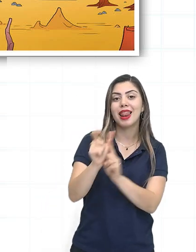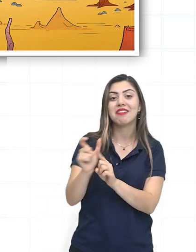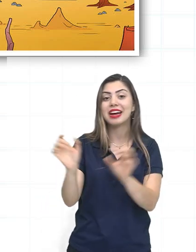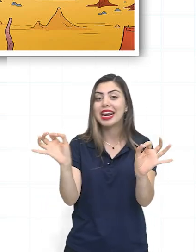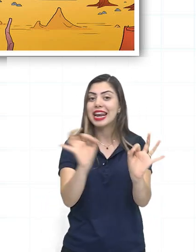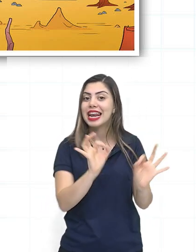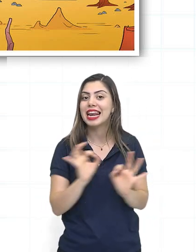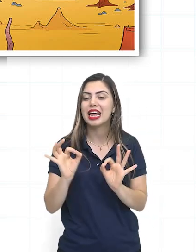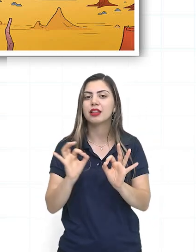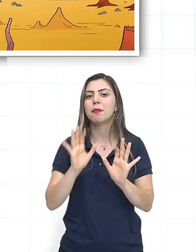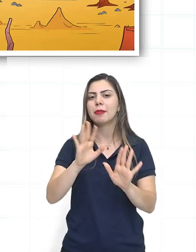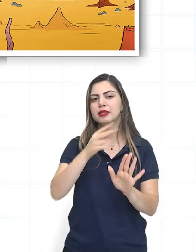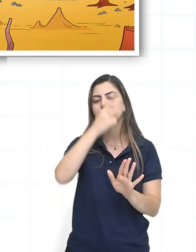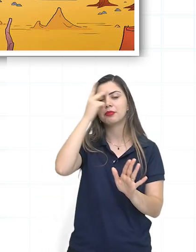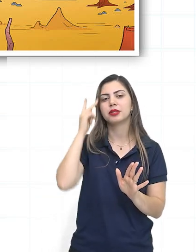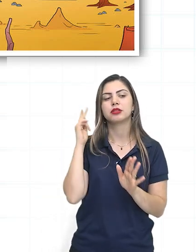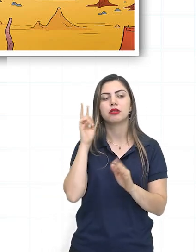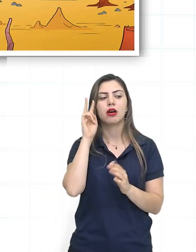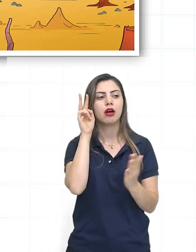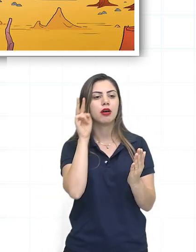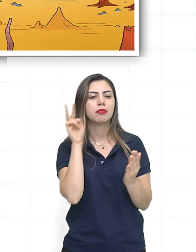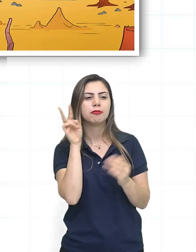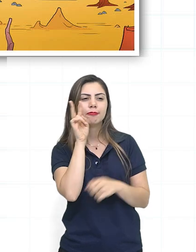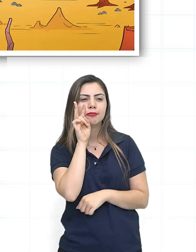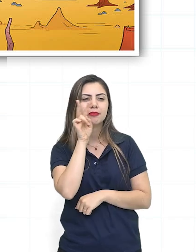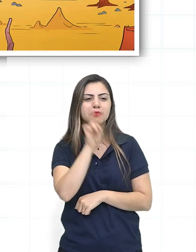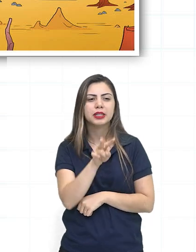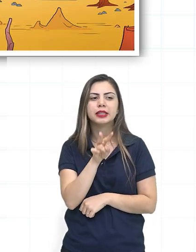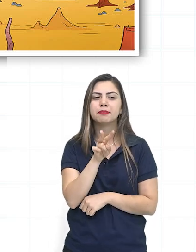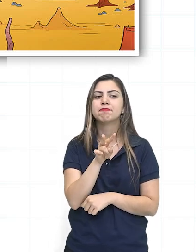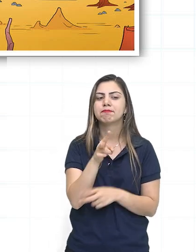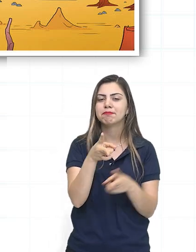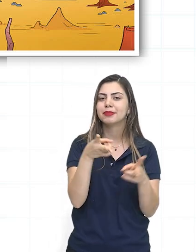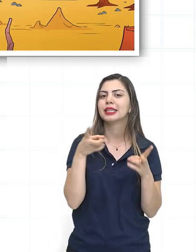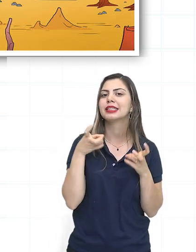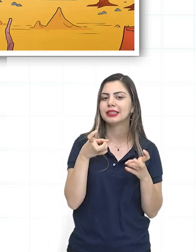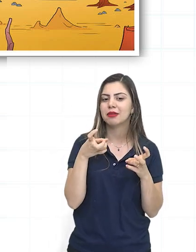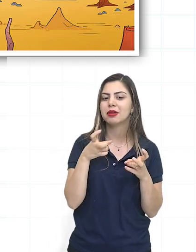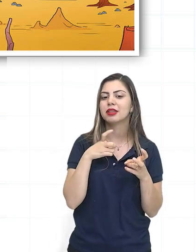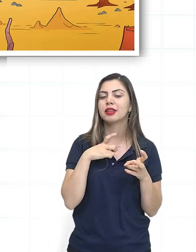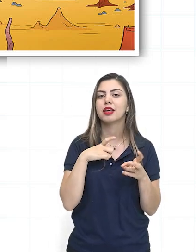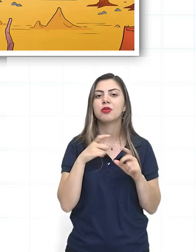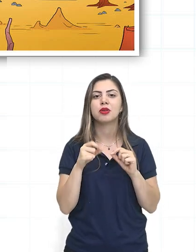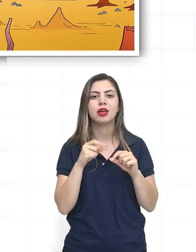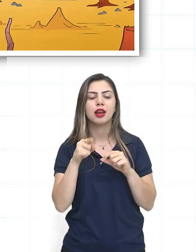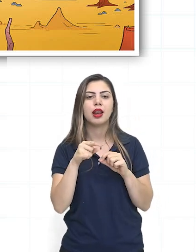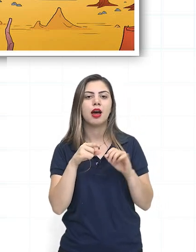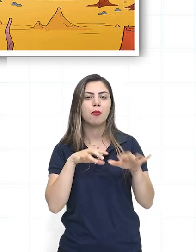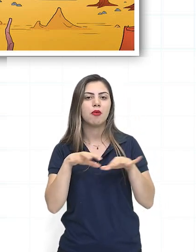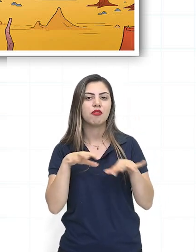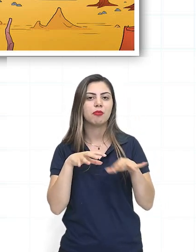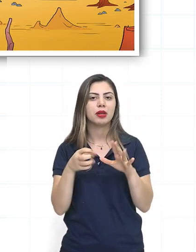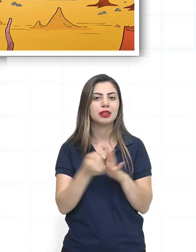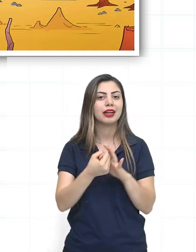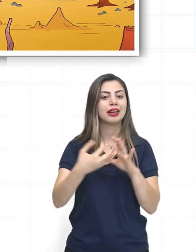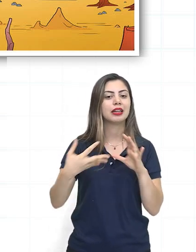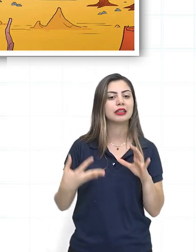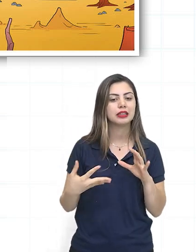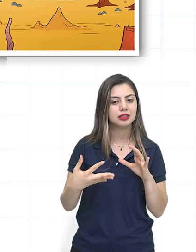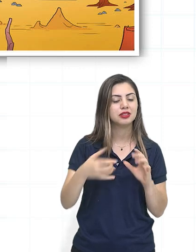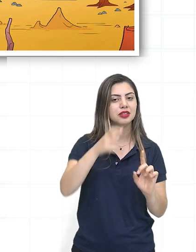escritas e o leitor vai perceber o que se passa por meio dos movimentos corporais, né, que se passa aí